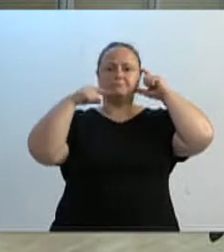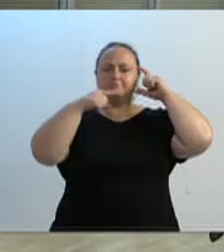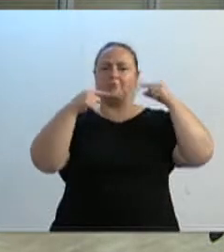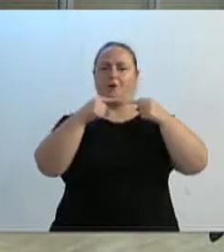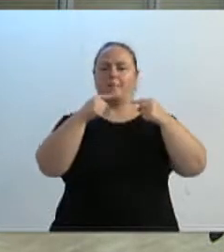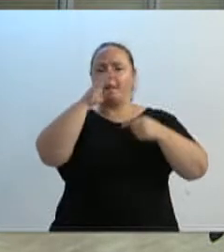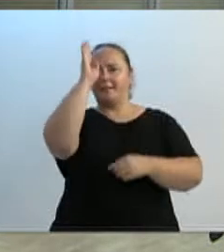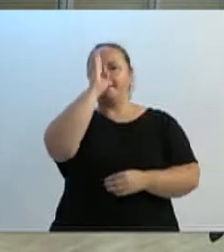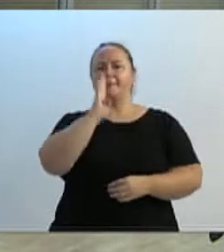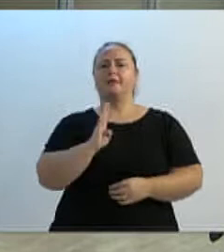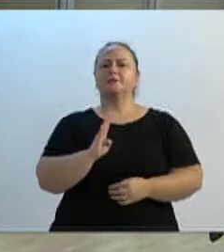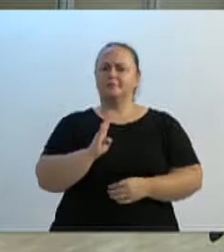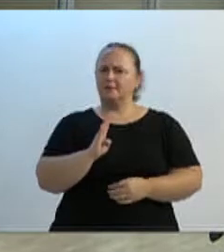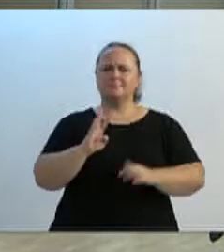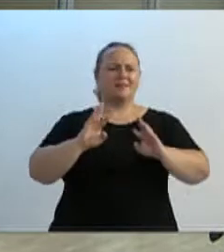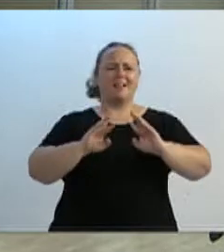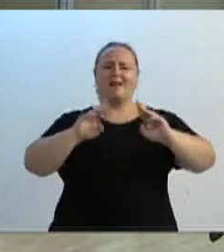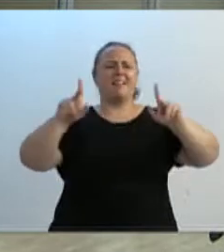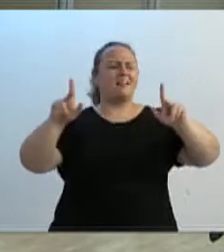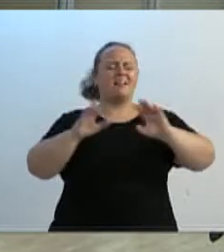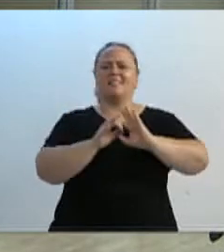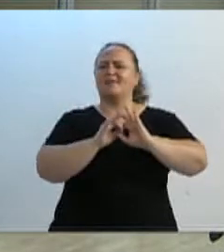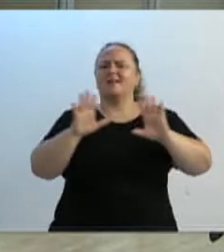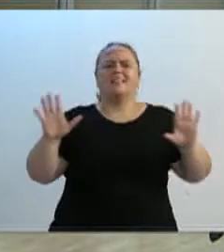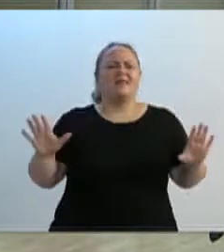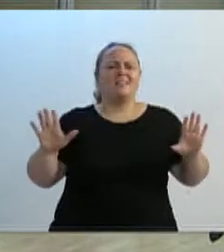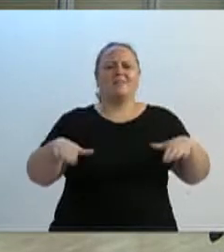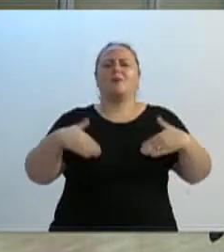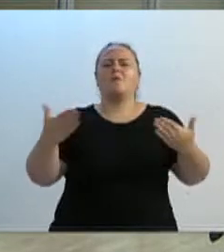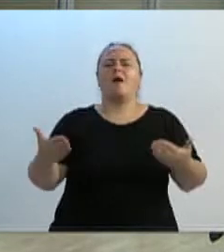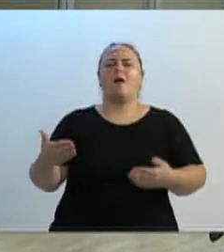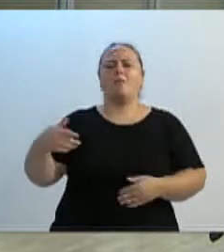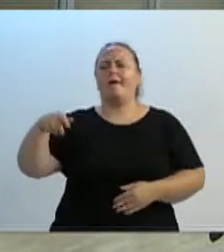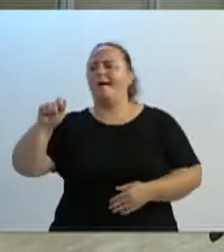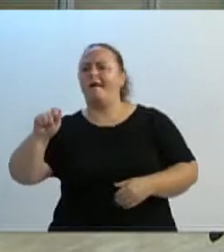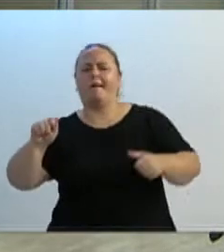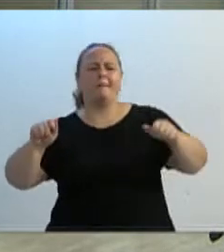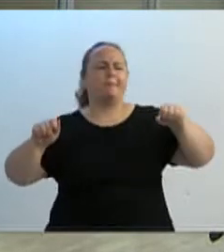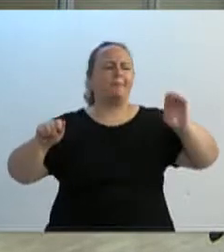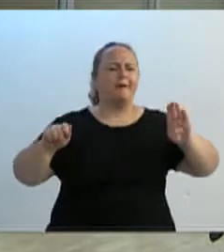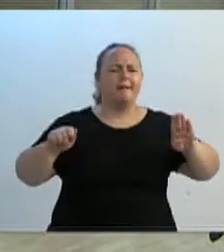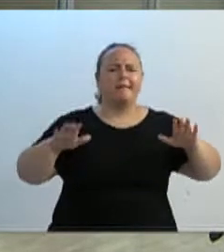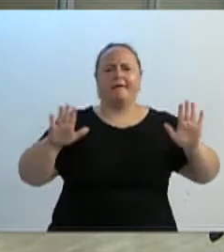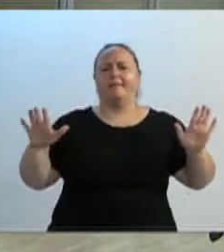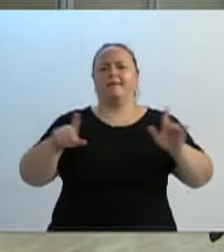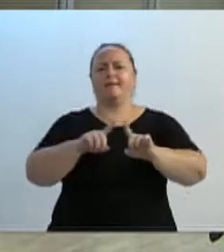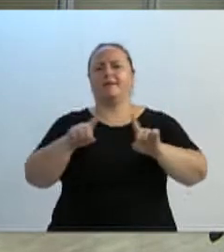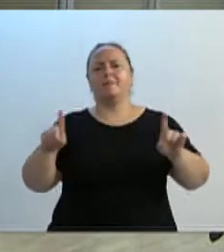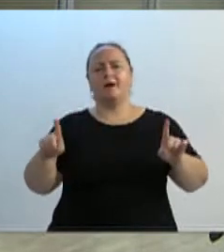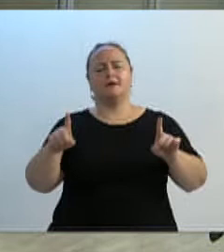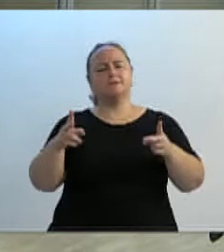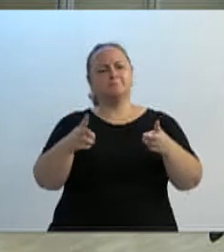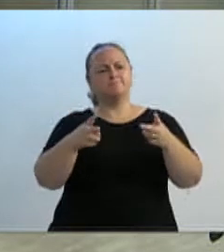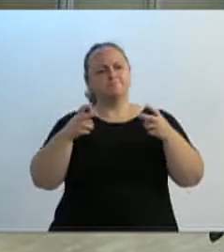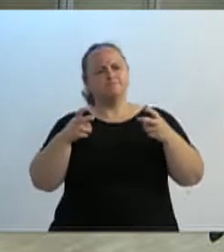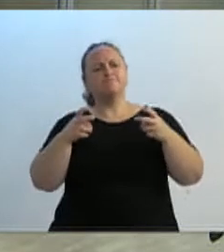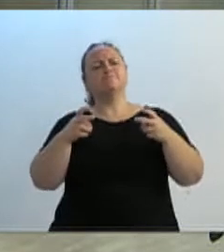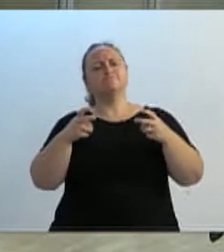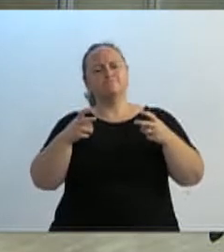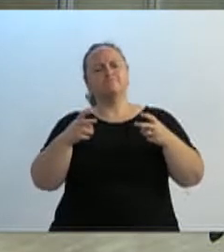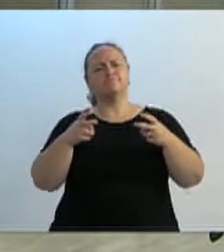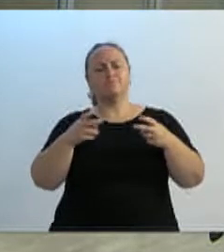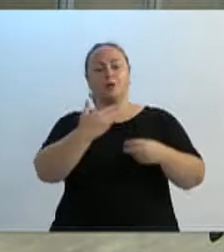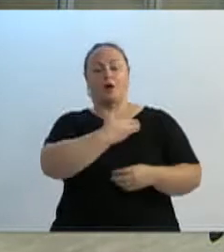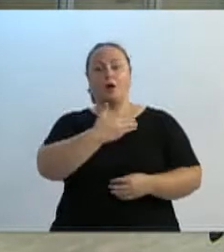independente de lado A, de lado B. Eu acho que se percebe-se que o